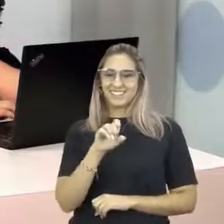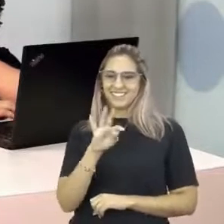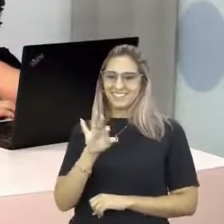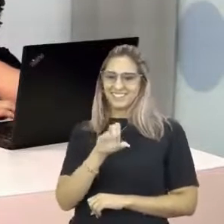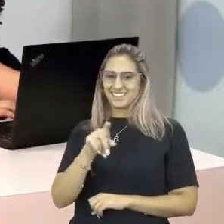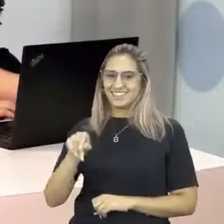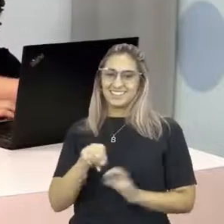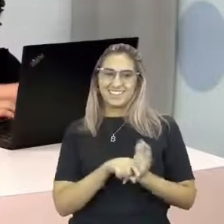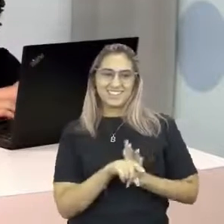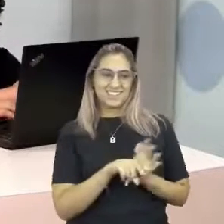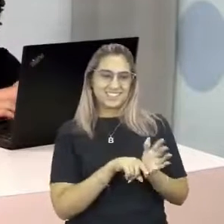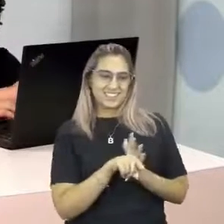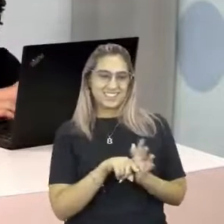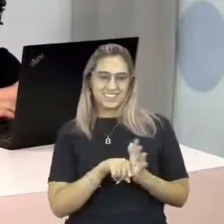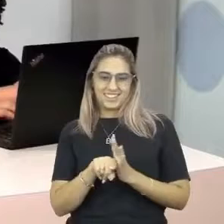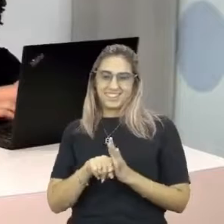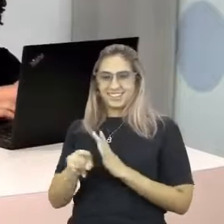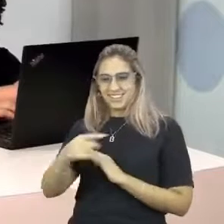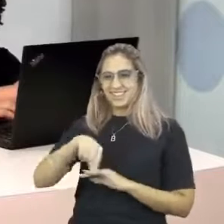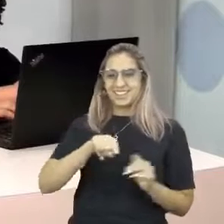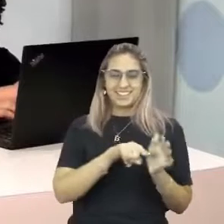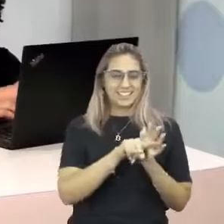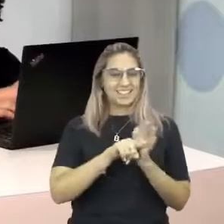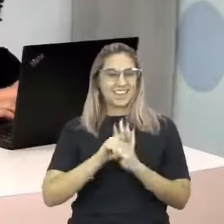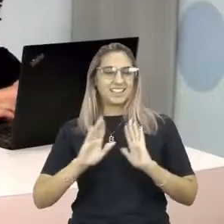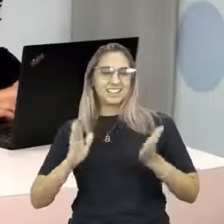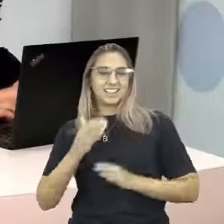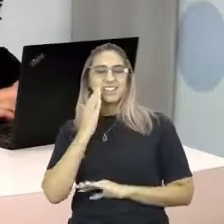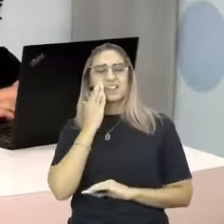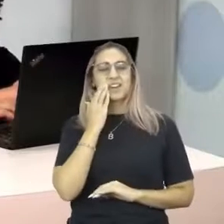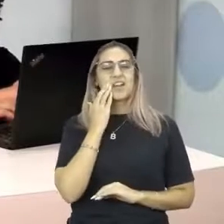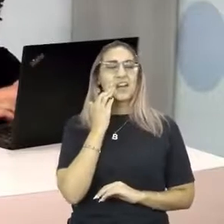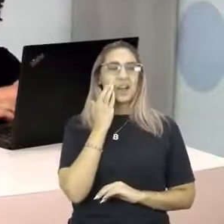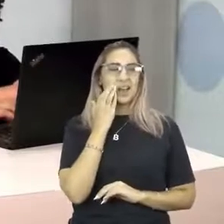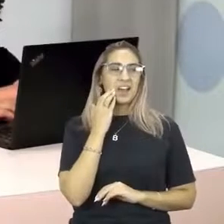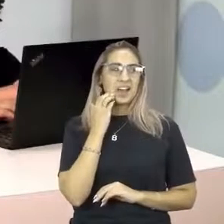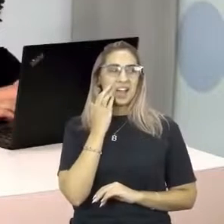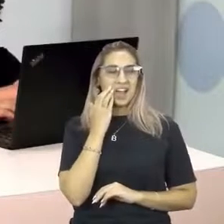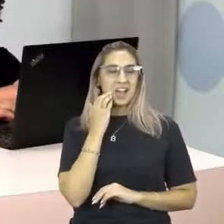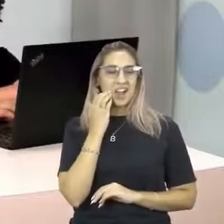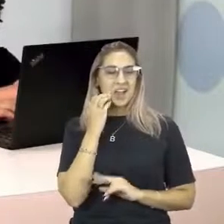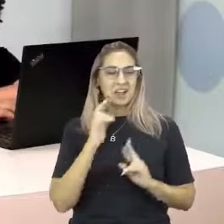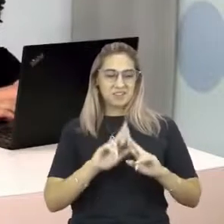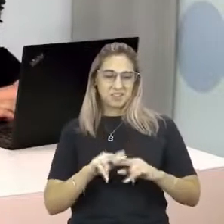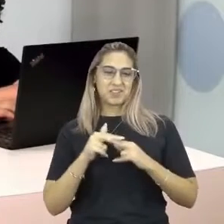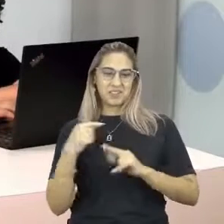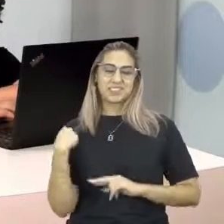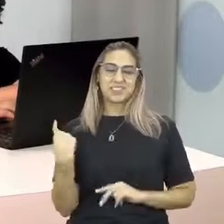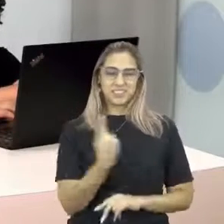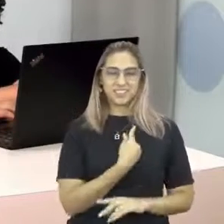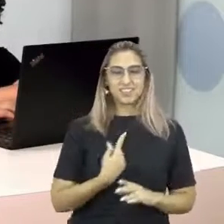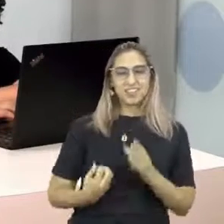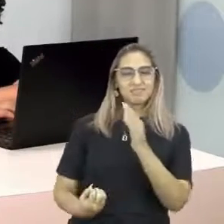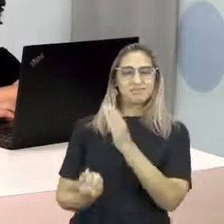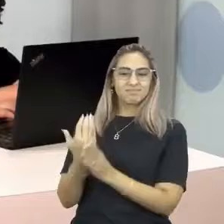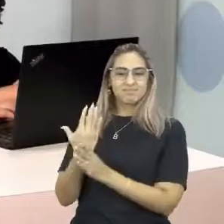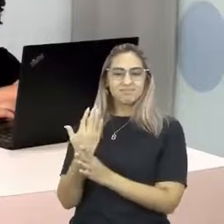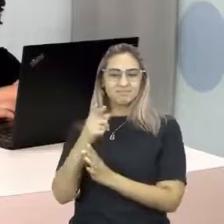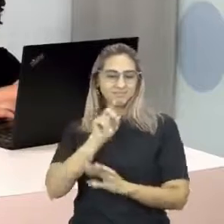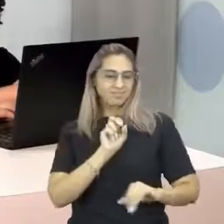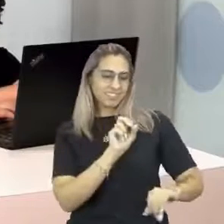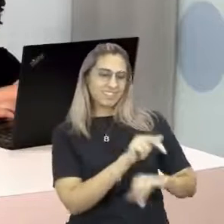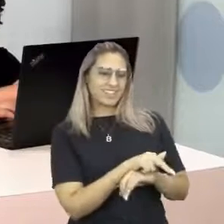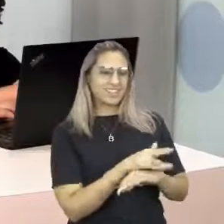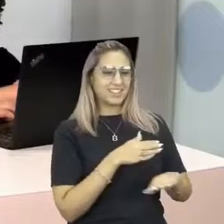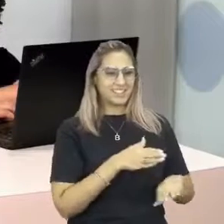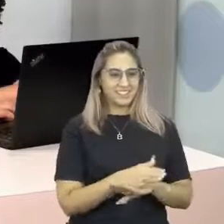das análises dos recursos que eles estão analisando lá. Isso, exatamente. Por isso que aqui, o que vai acontecer? Ele vai entrar e